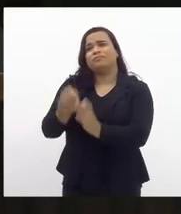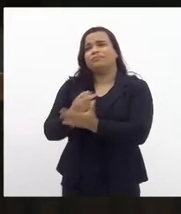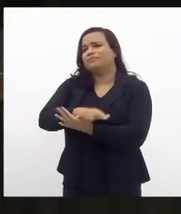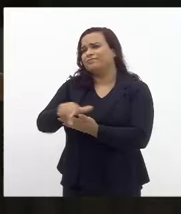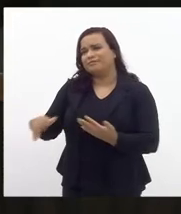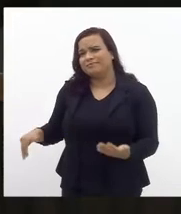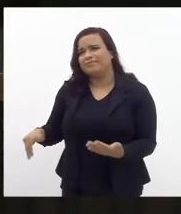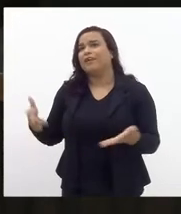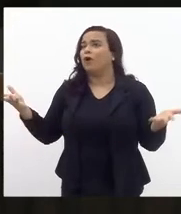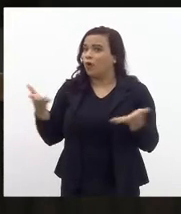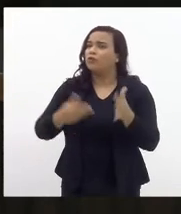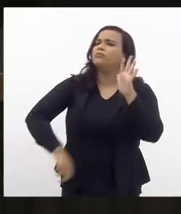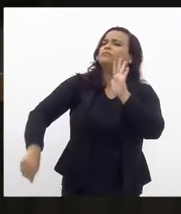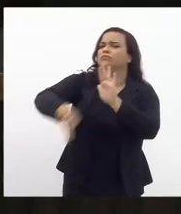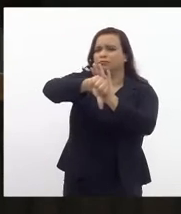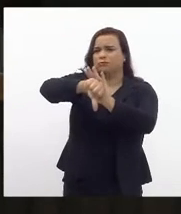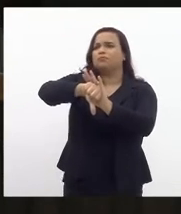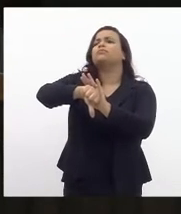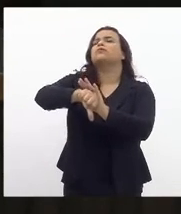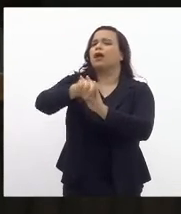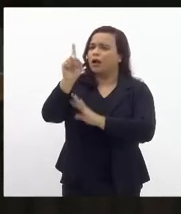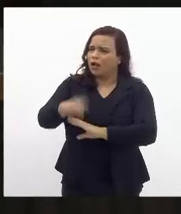crime